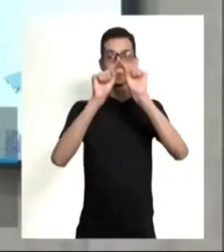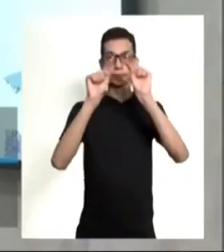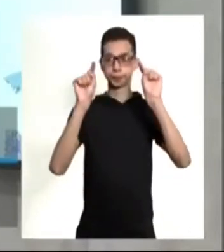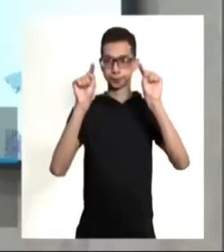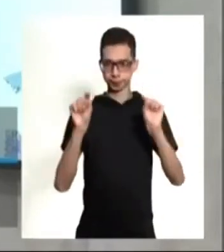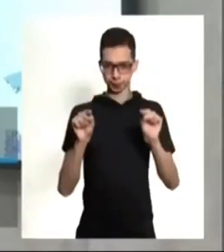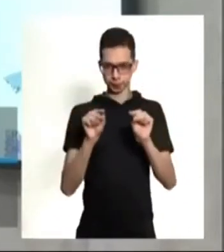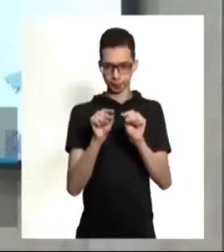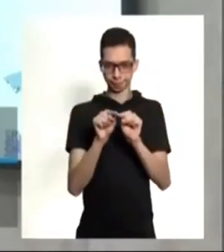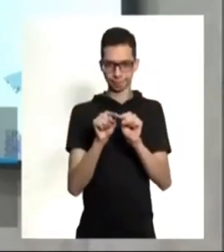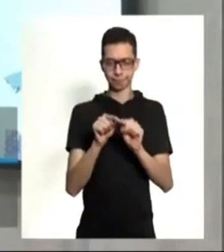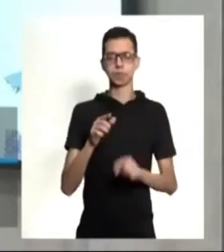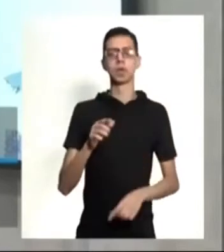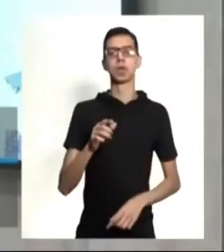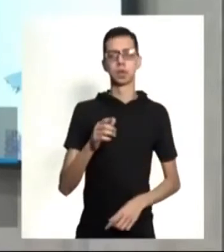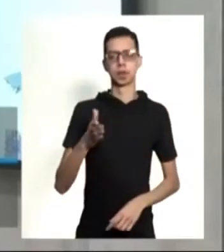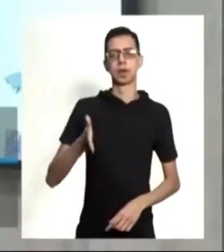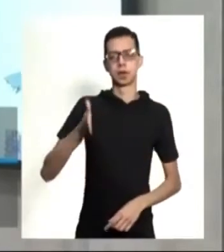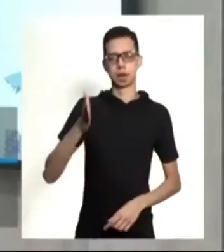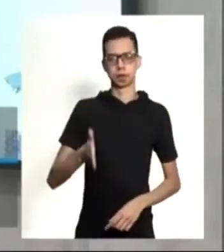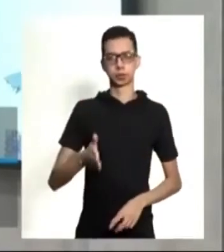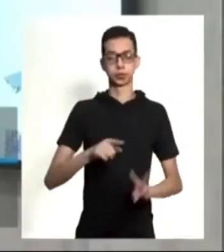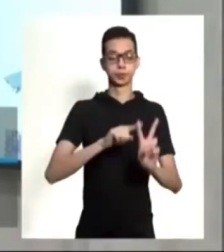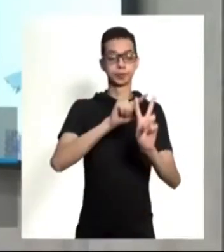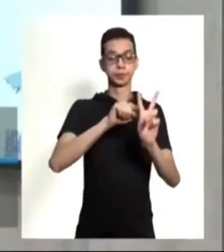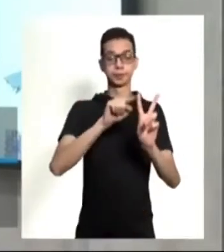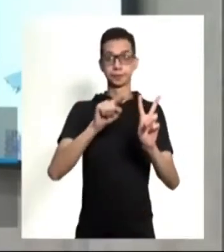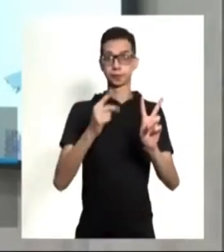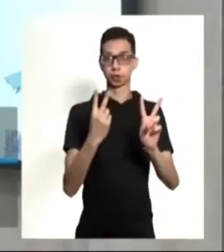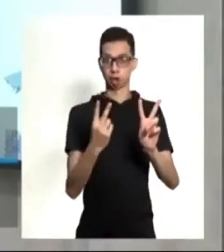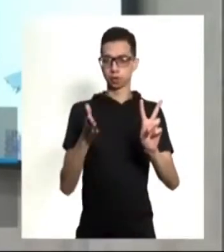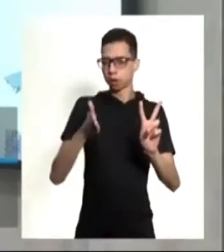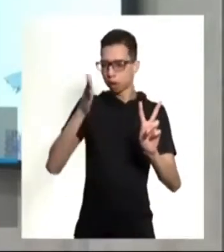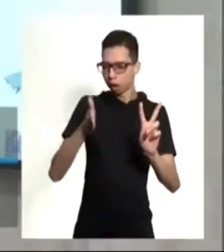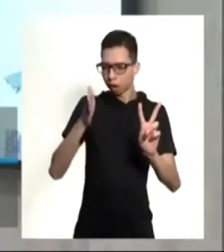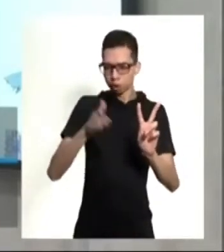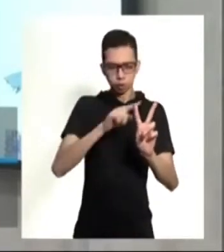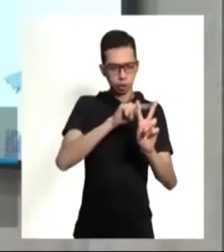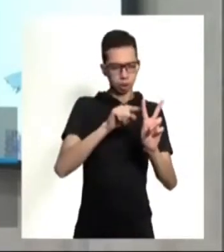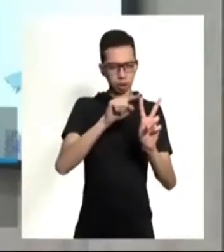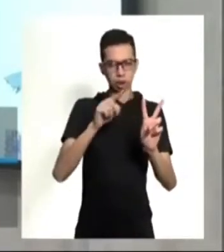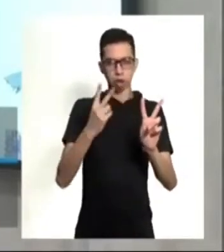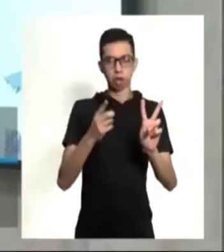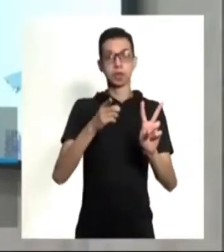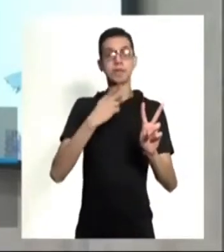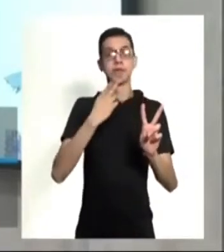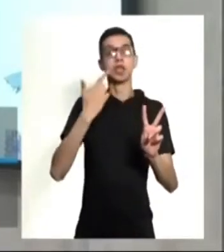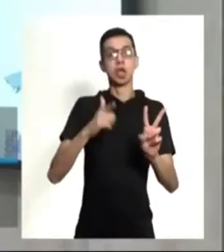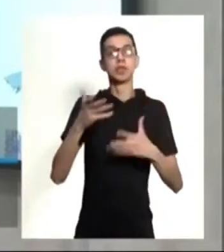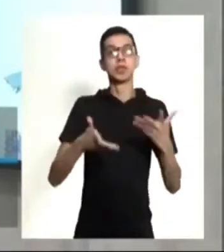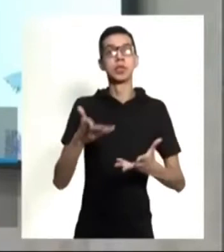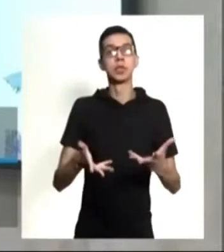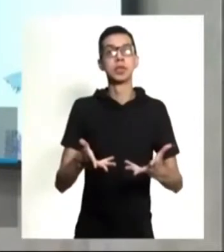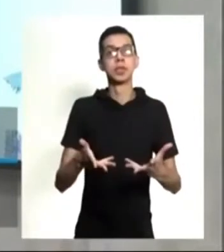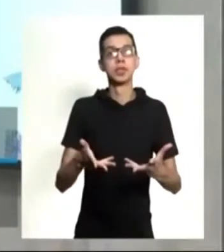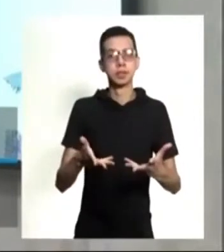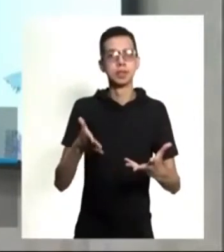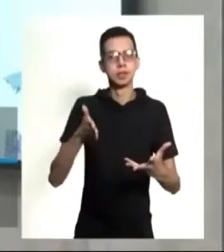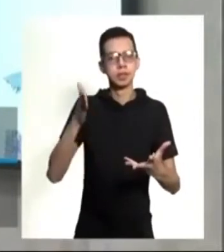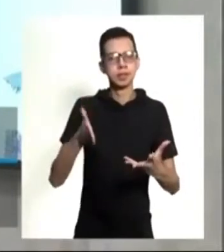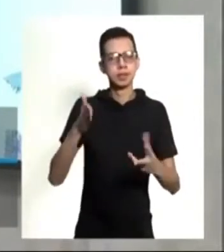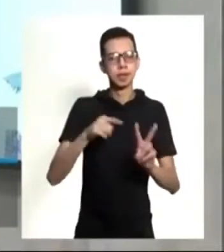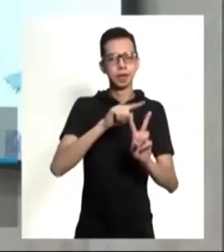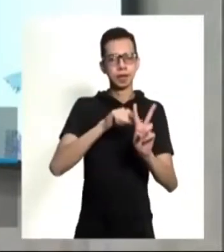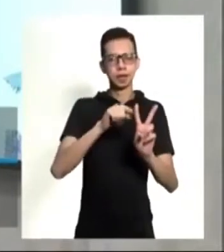Diagonal do quadrado, lado, raiz de 2. Vai, baixinho agora. Diagonal do quadrado, lado, raiz de 2.